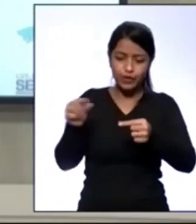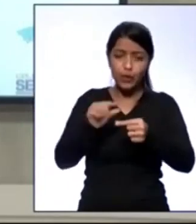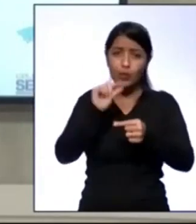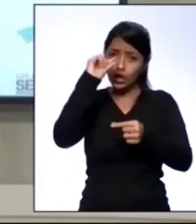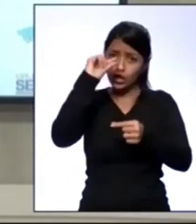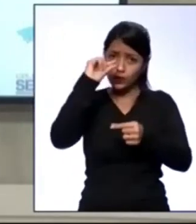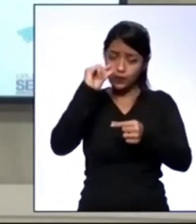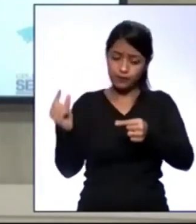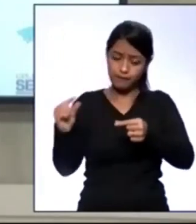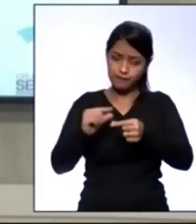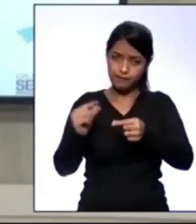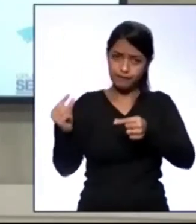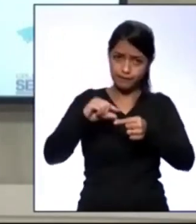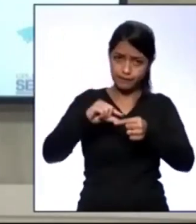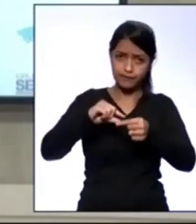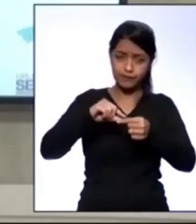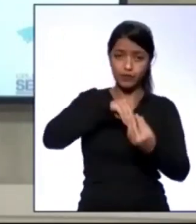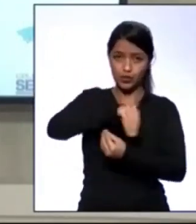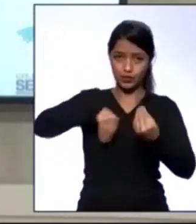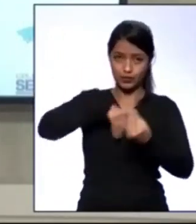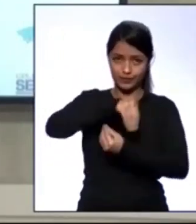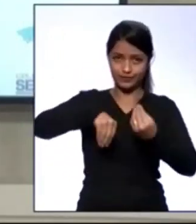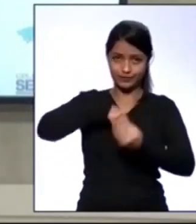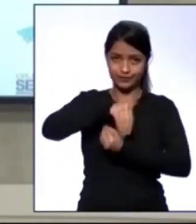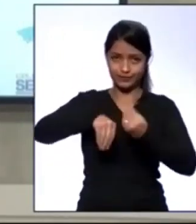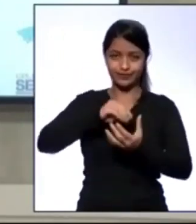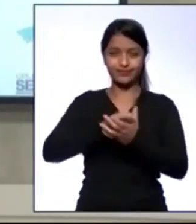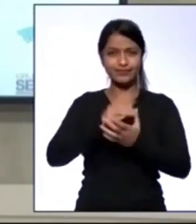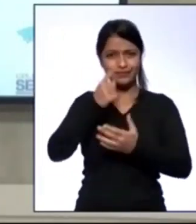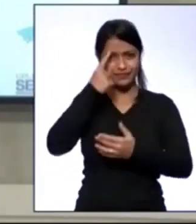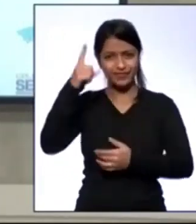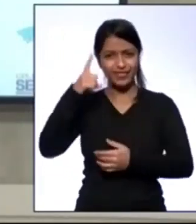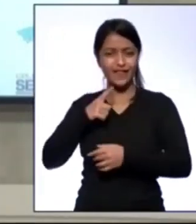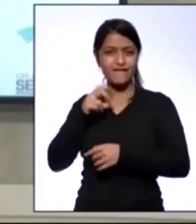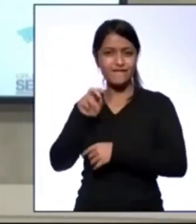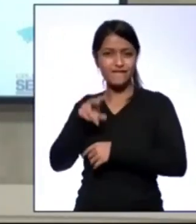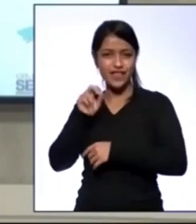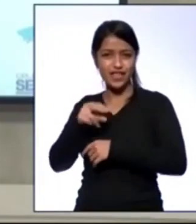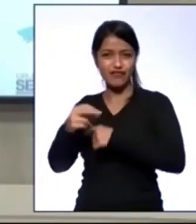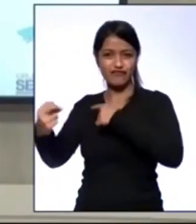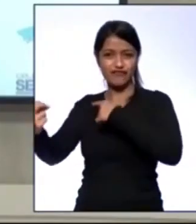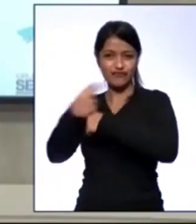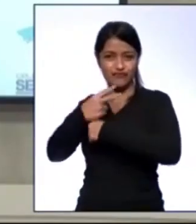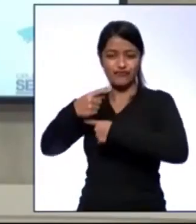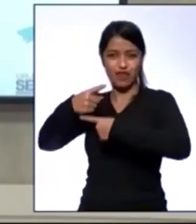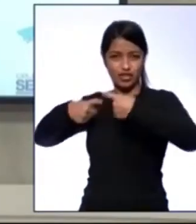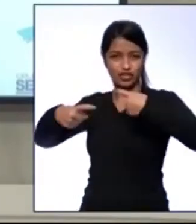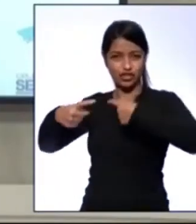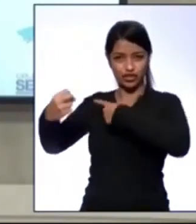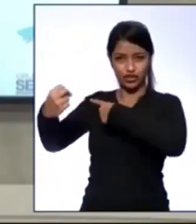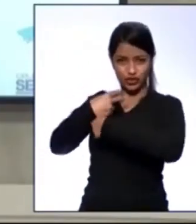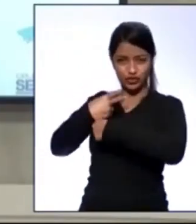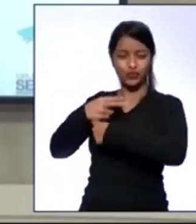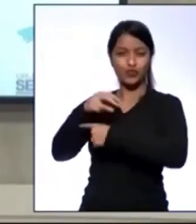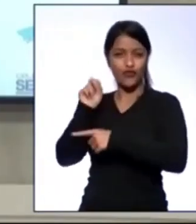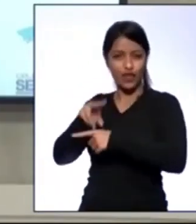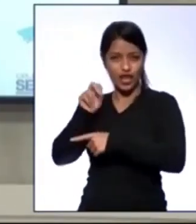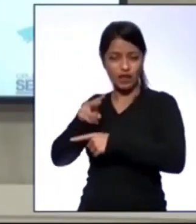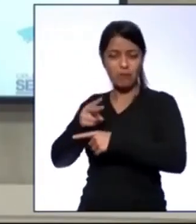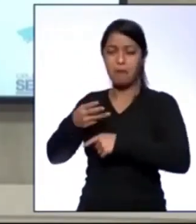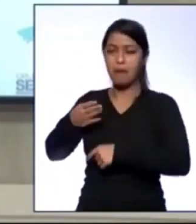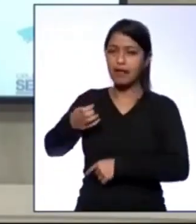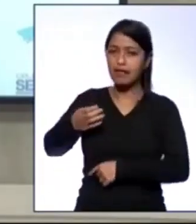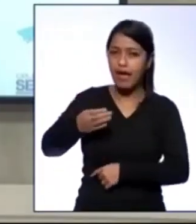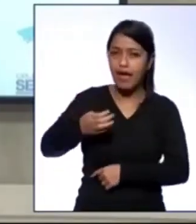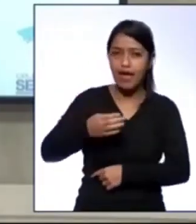Então, a vacina é quando eu pego o bandido, o causador da doença, o vírus, a